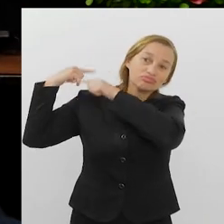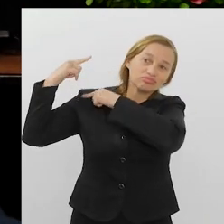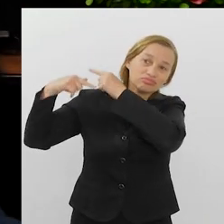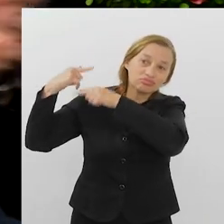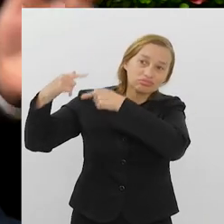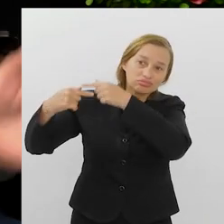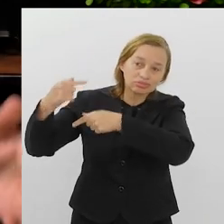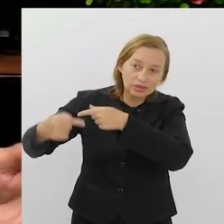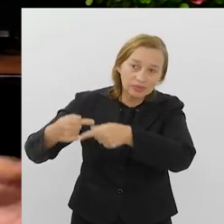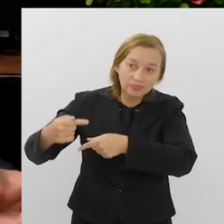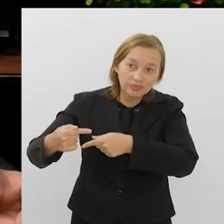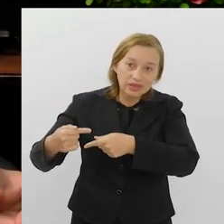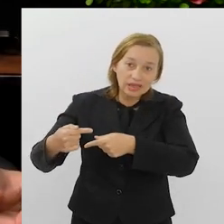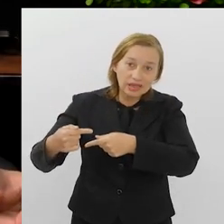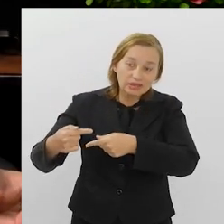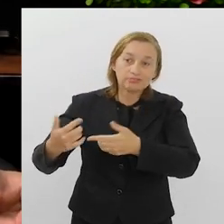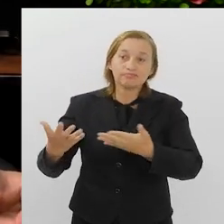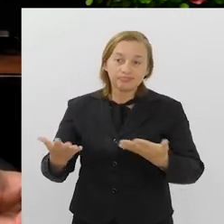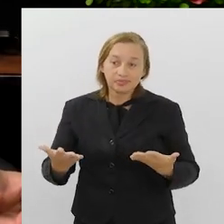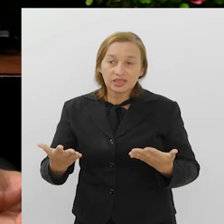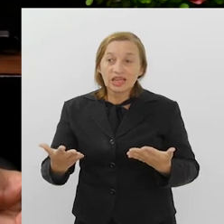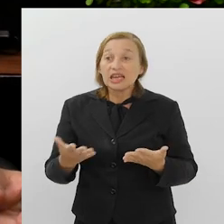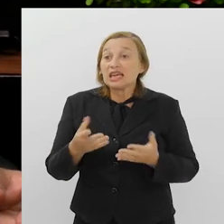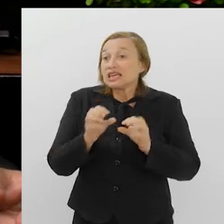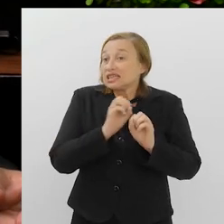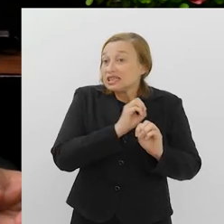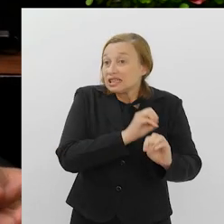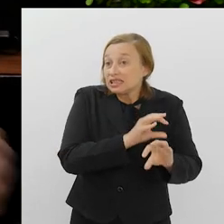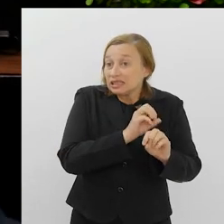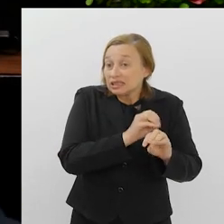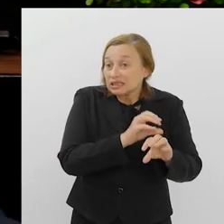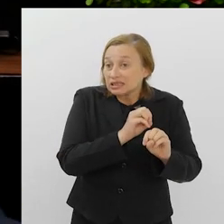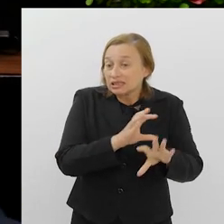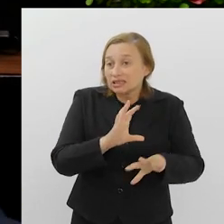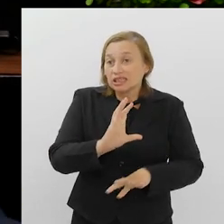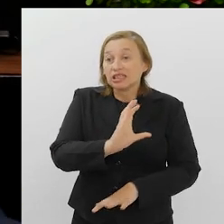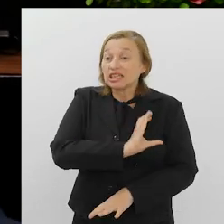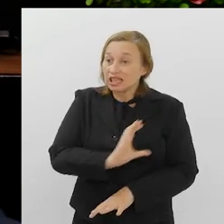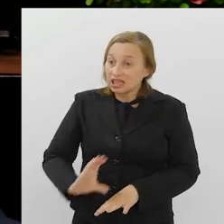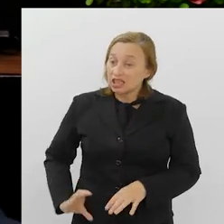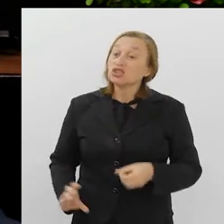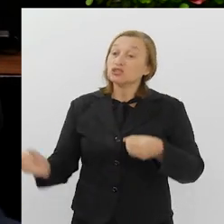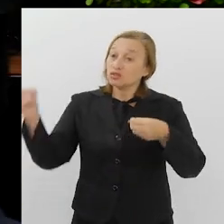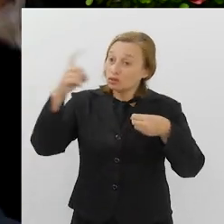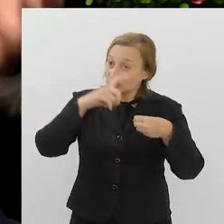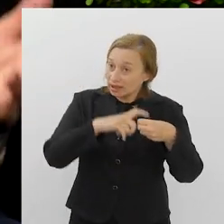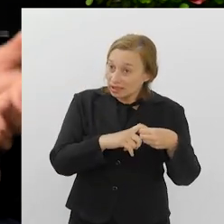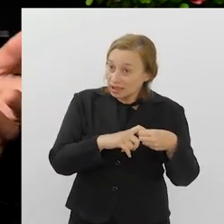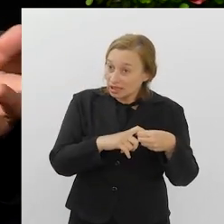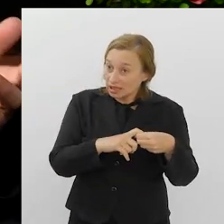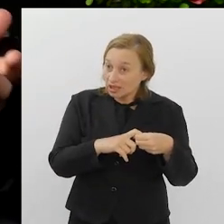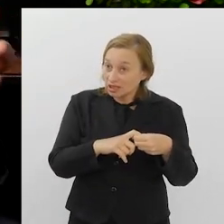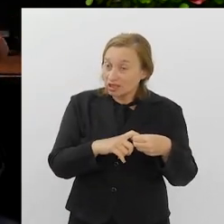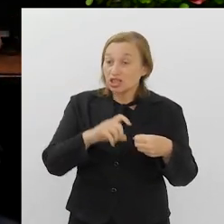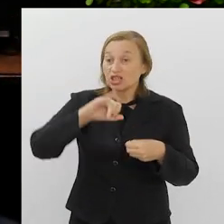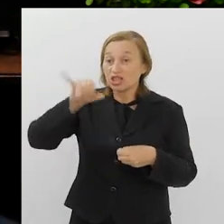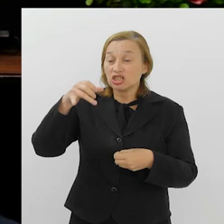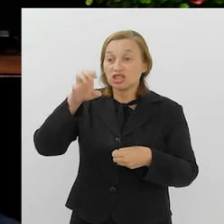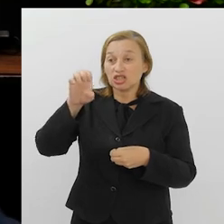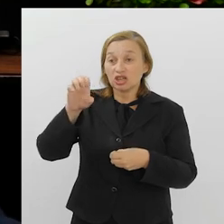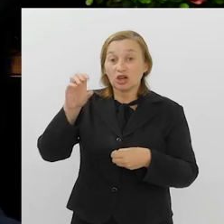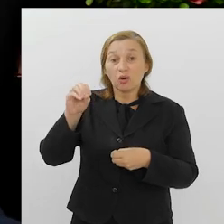os seus descendentes até ensinava que um um Cristo viria